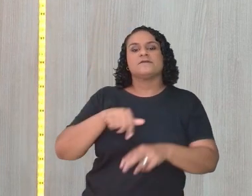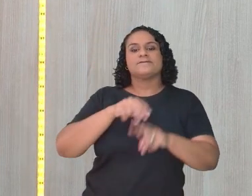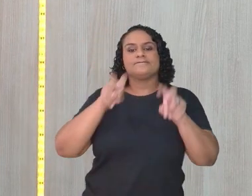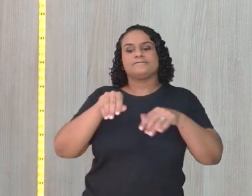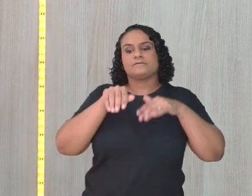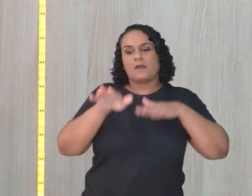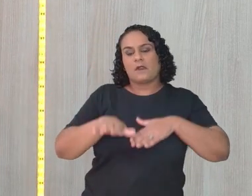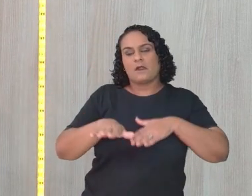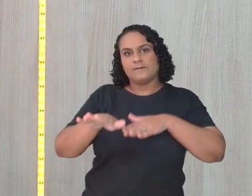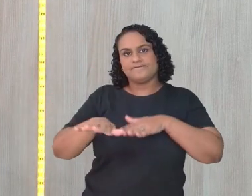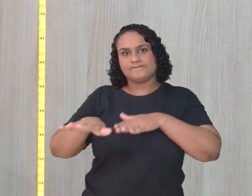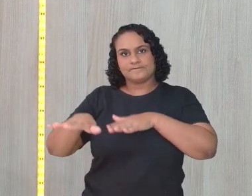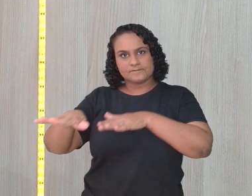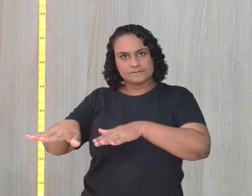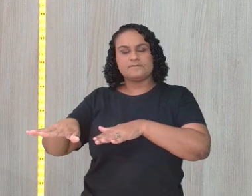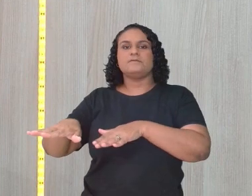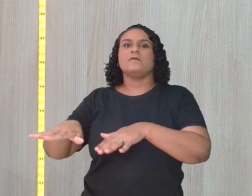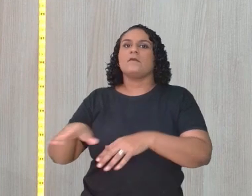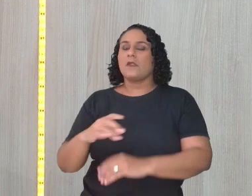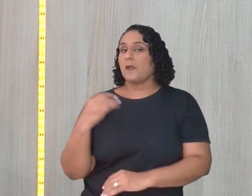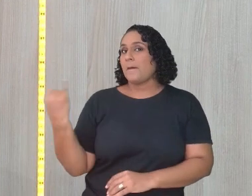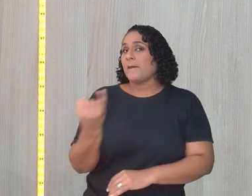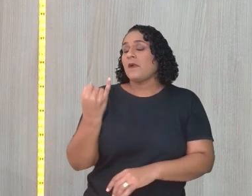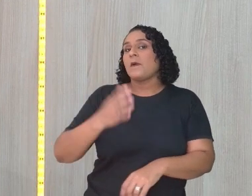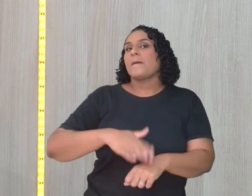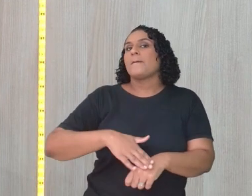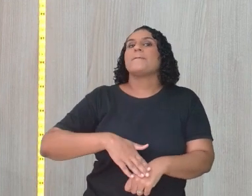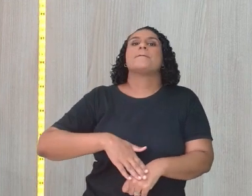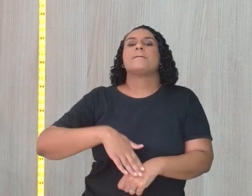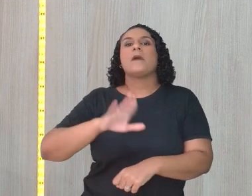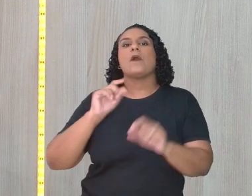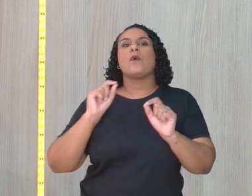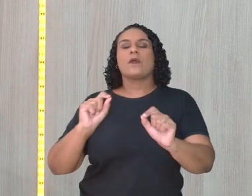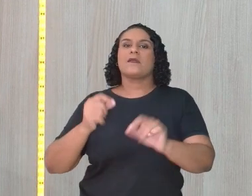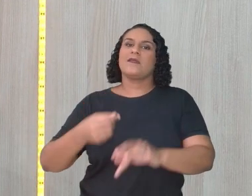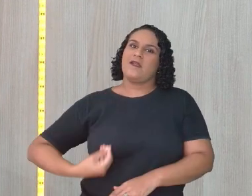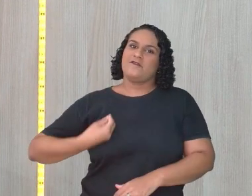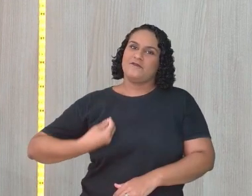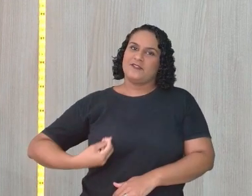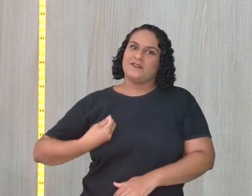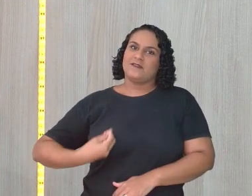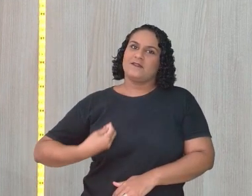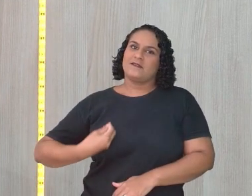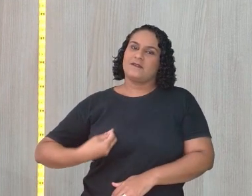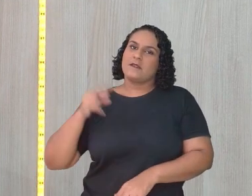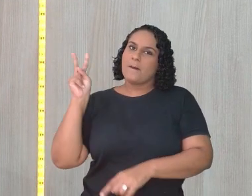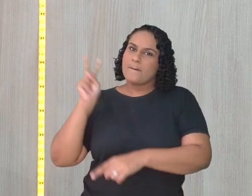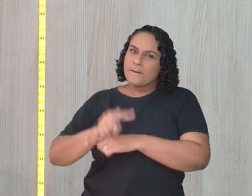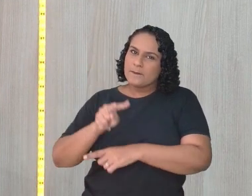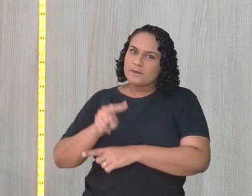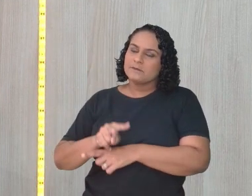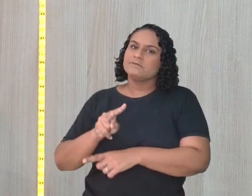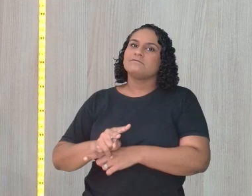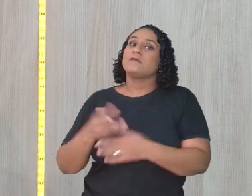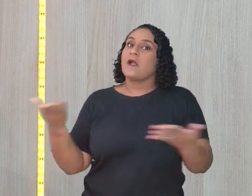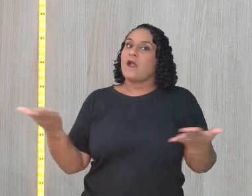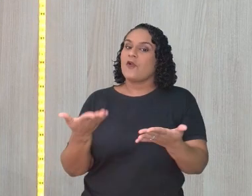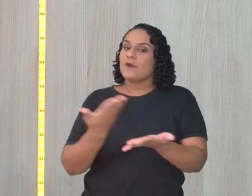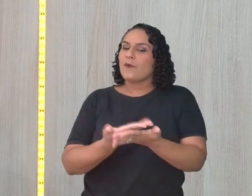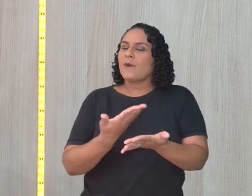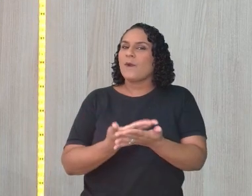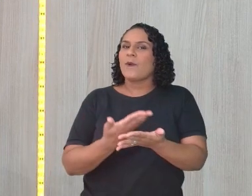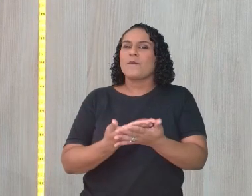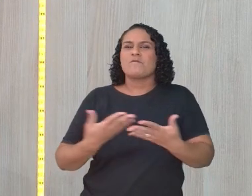né? Que a questão aí do trânsito mais importante aí é a vida. Então, vamos lá para essa aula maravilhosa de ciência